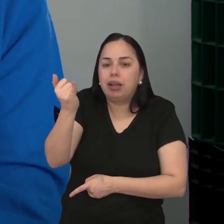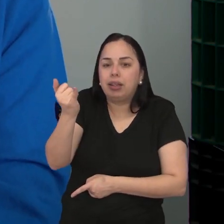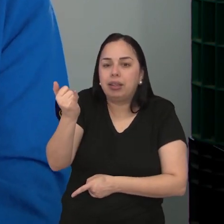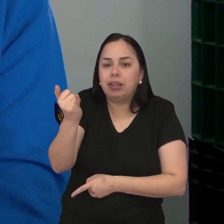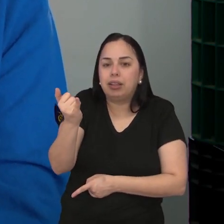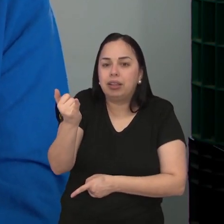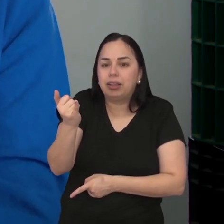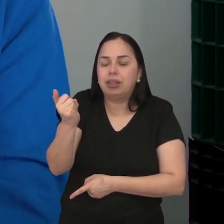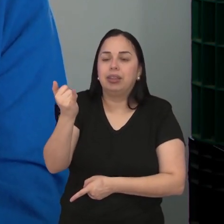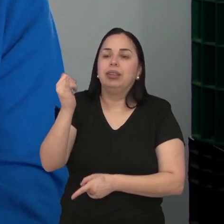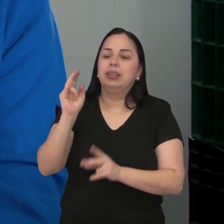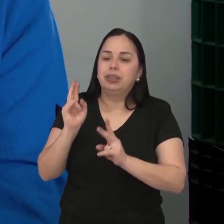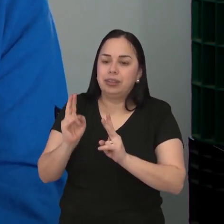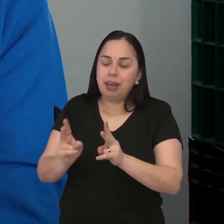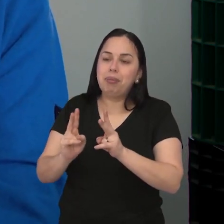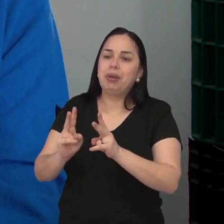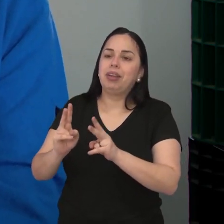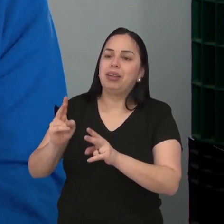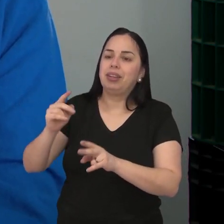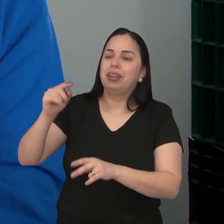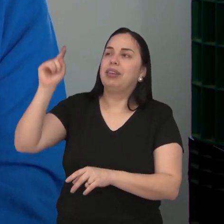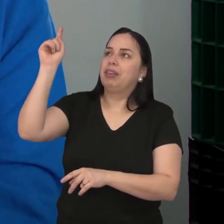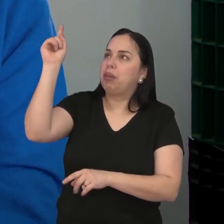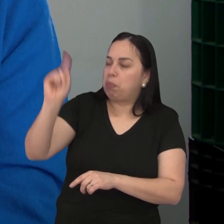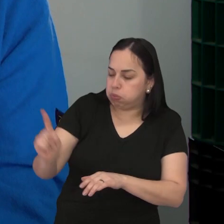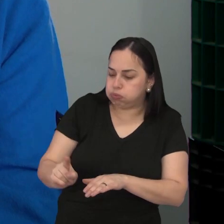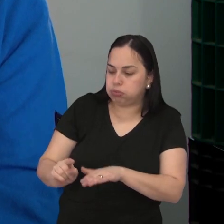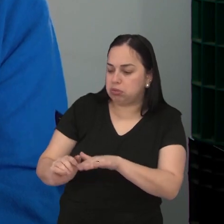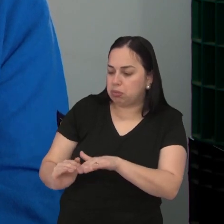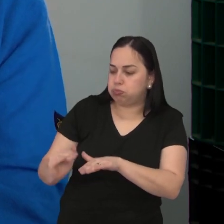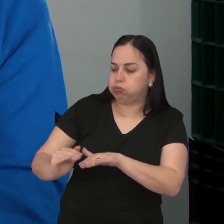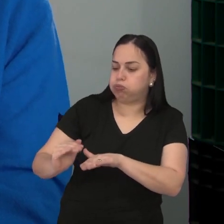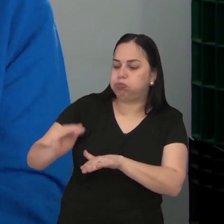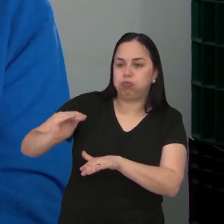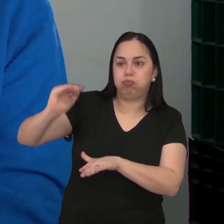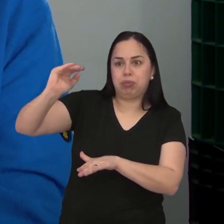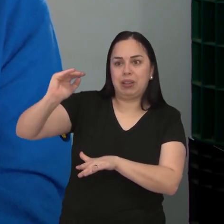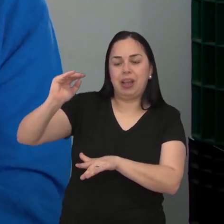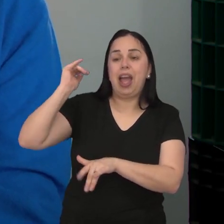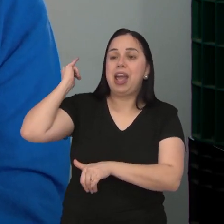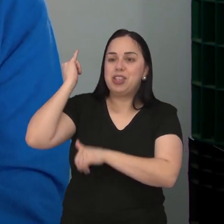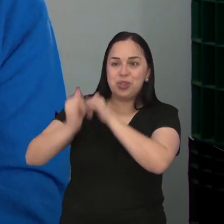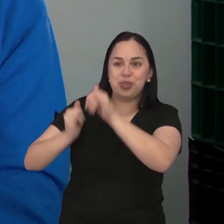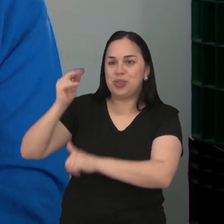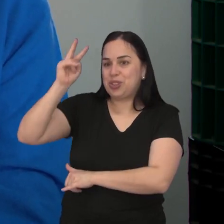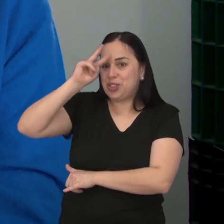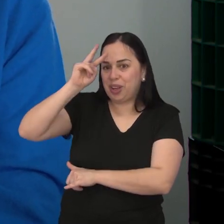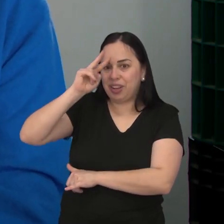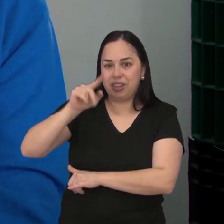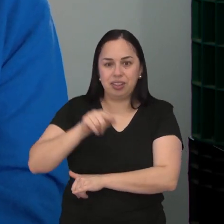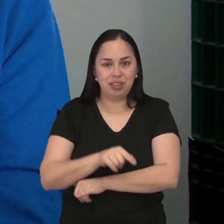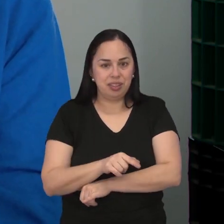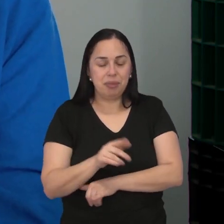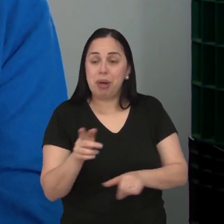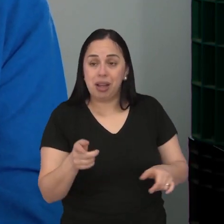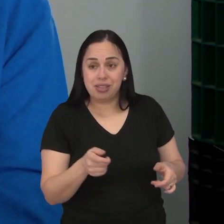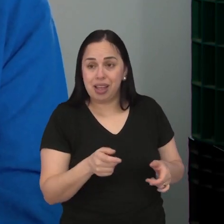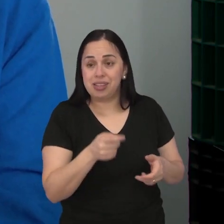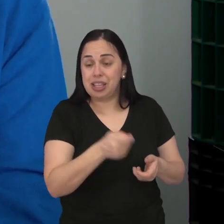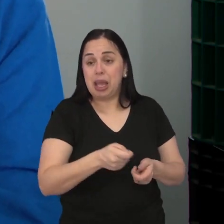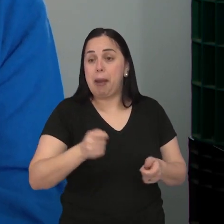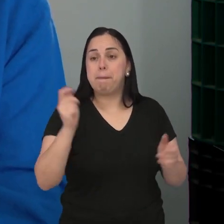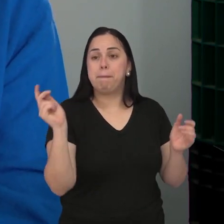cada ano 1 metro ele vai subindo até parar na superfície. E chamava pedra de raio. Isso aqui é uma